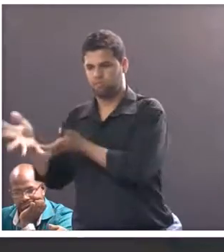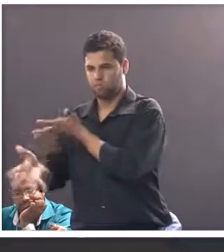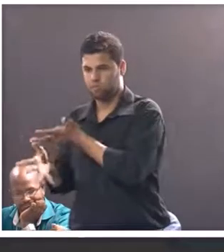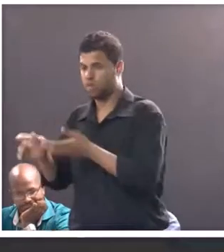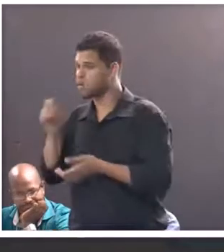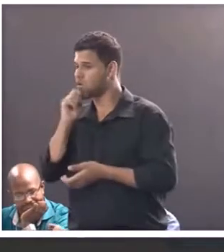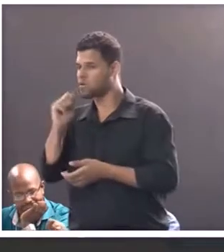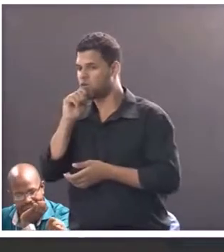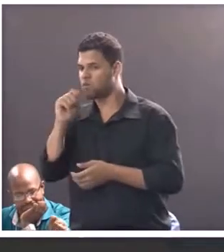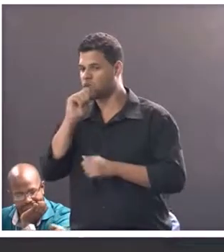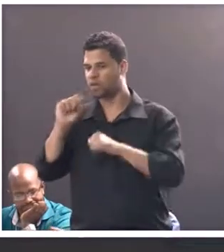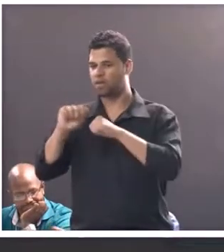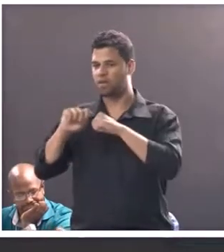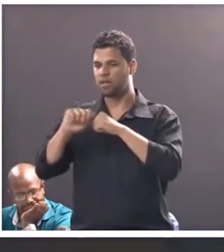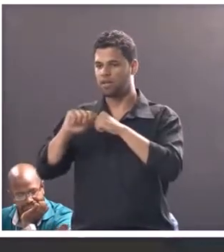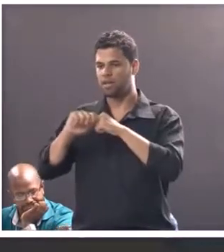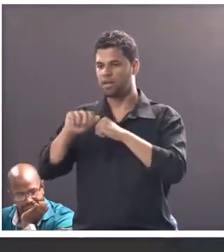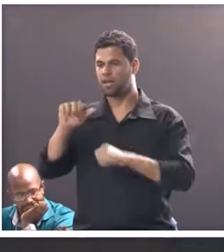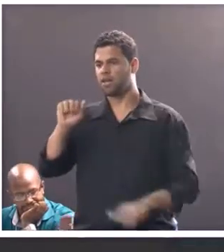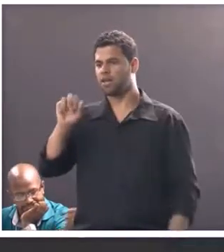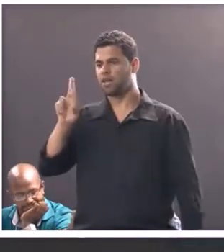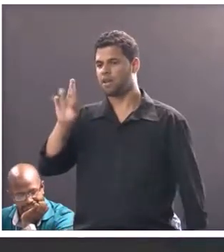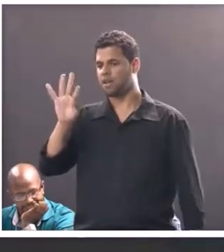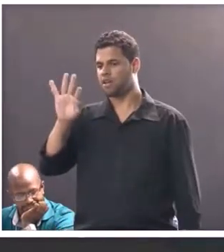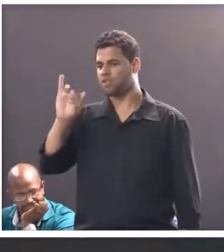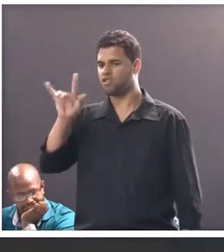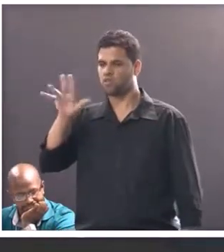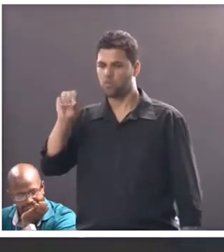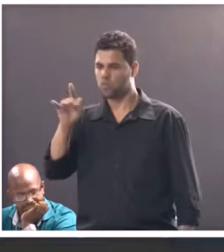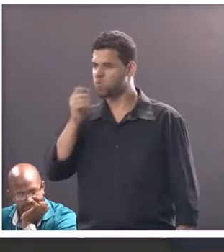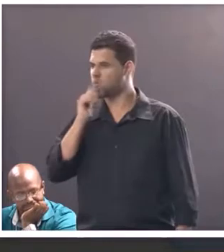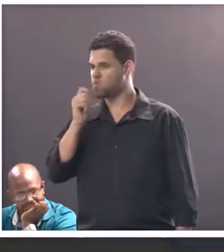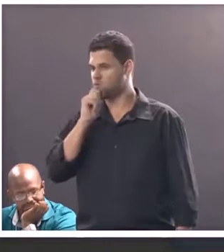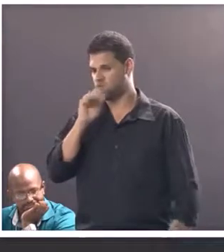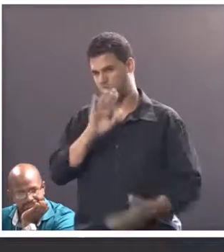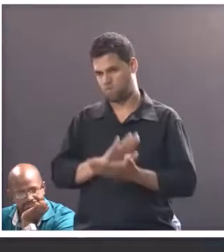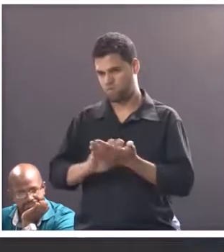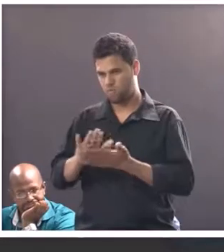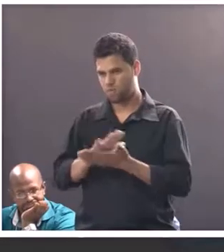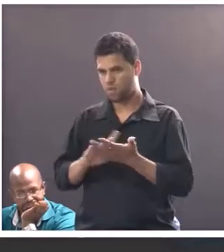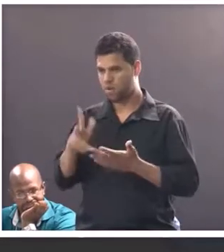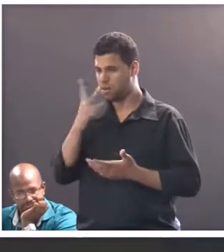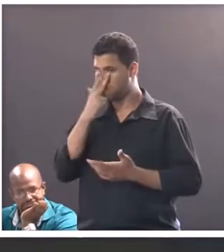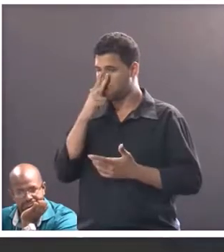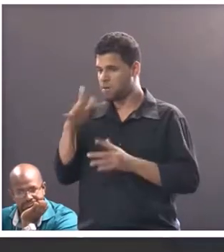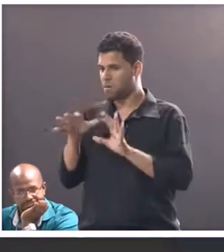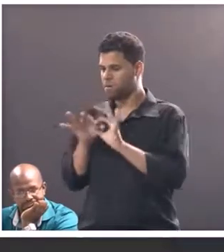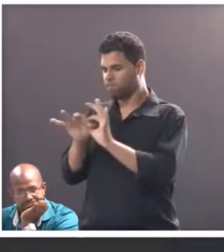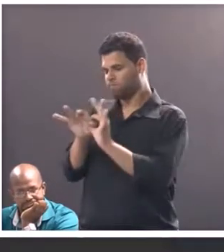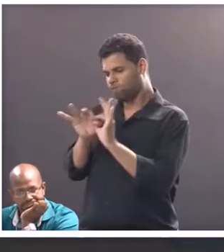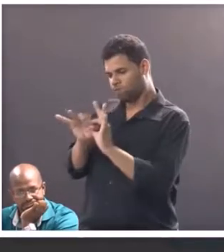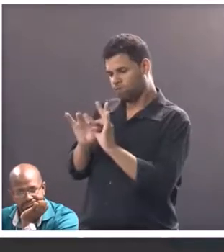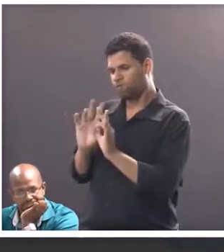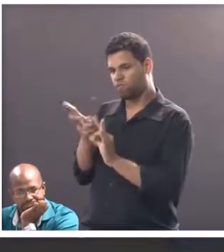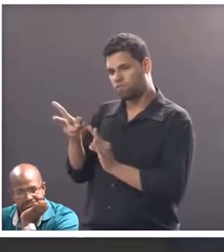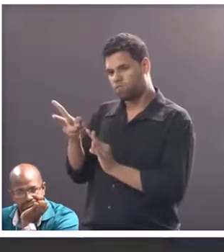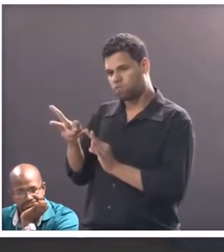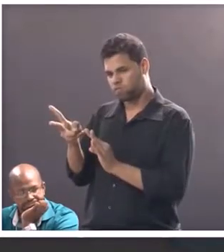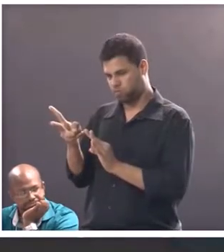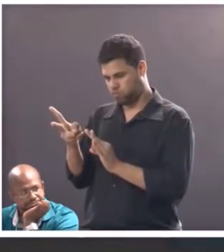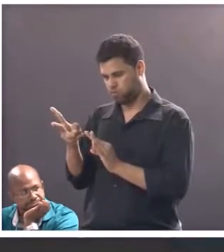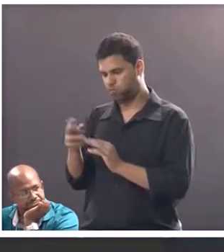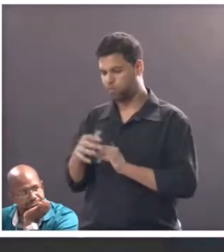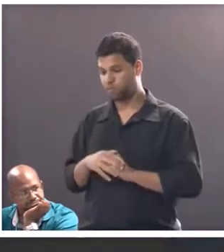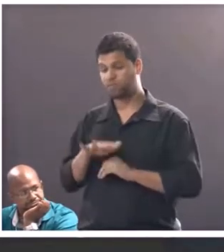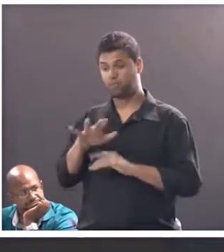o artigo, ele funciona como a dama de companhia do substantivo, que é esse nome. Em língua de sinais nós não temos isso.